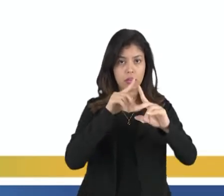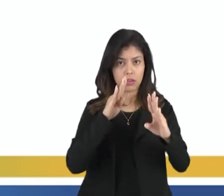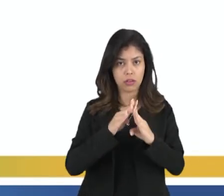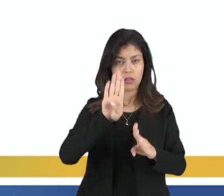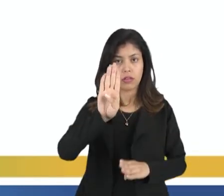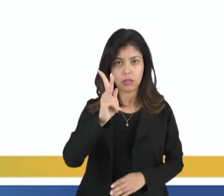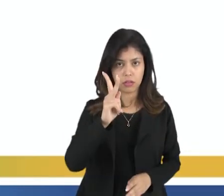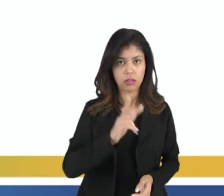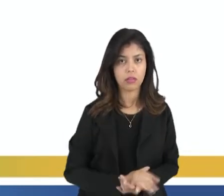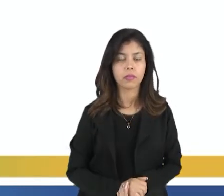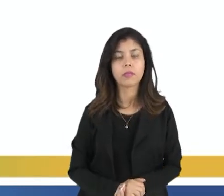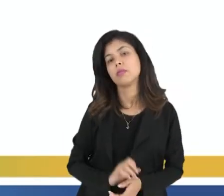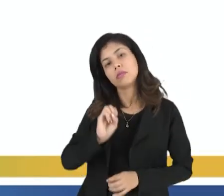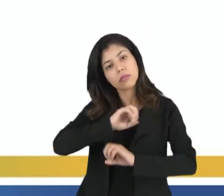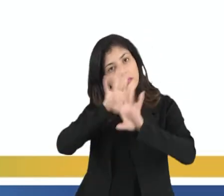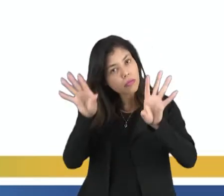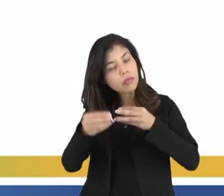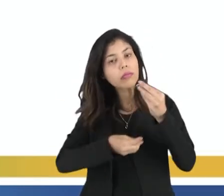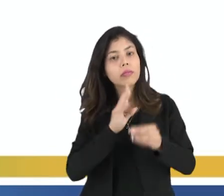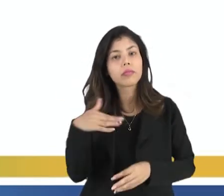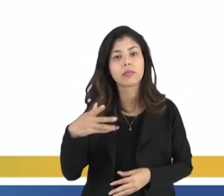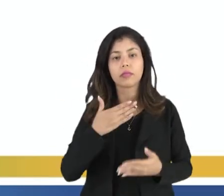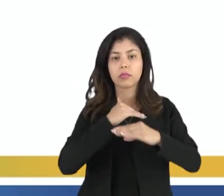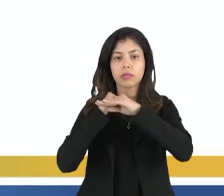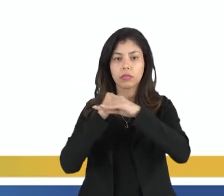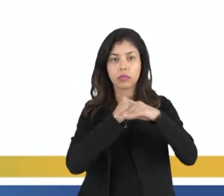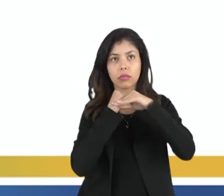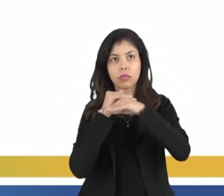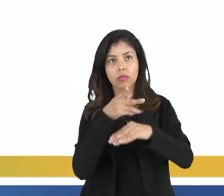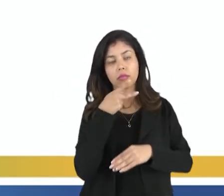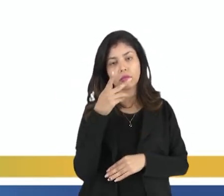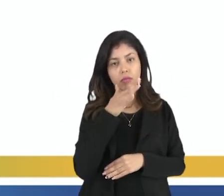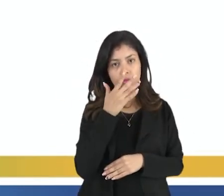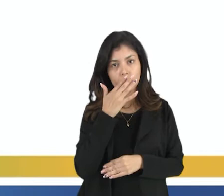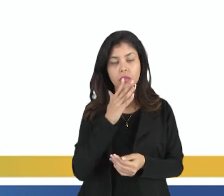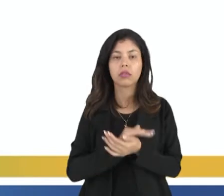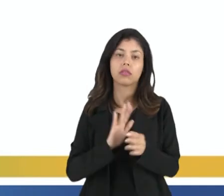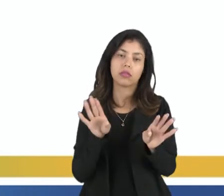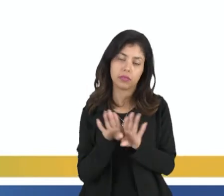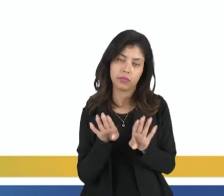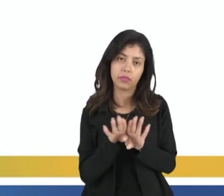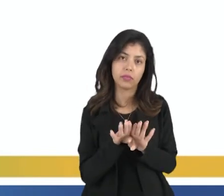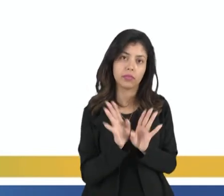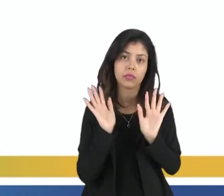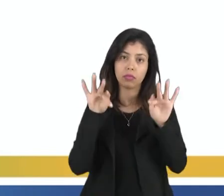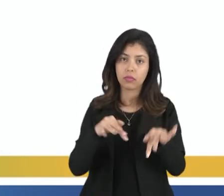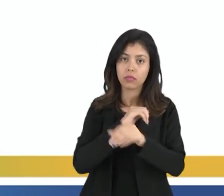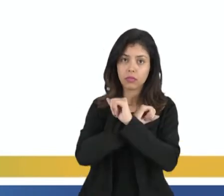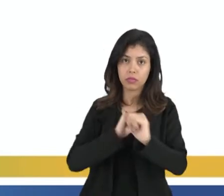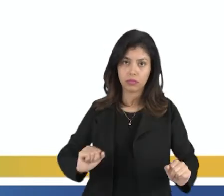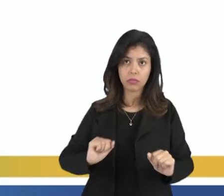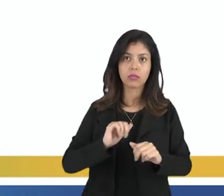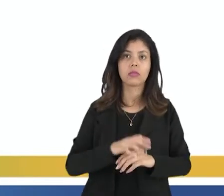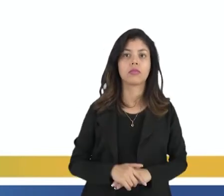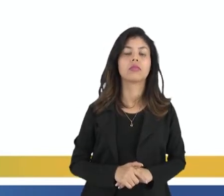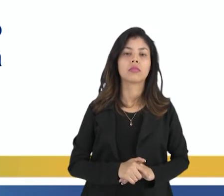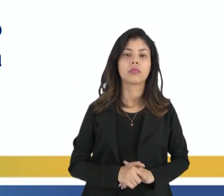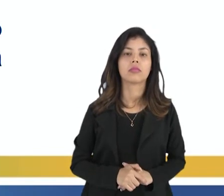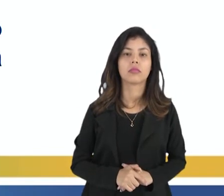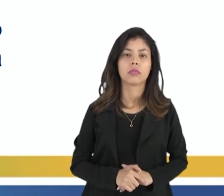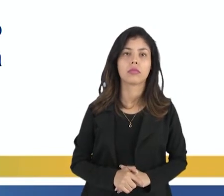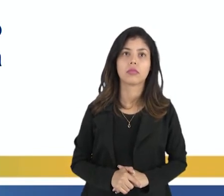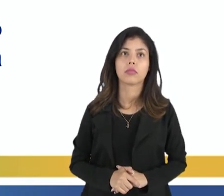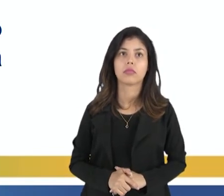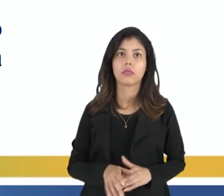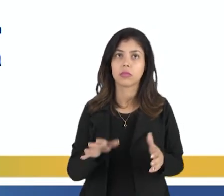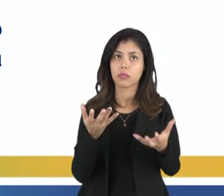igreja na Bahia, tá? E, claro, quando se fala dessa igualdade de cor, aí também a gente tem aí o fim da escravidão, né, que era uma questão que